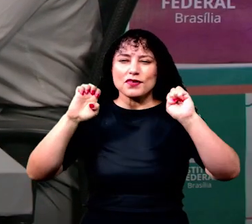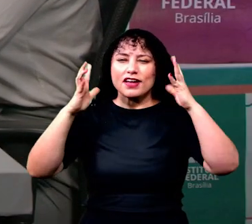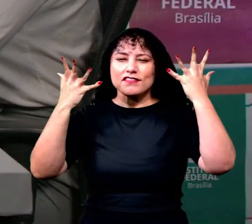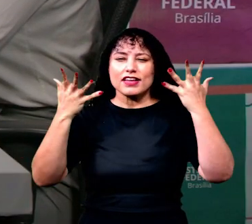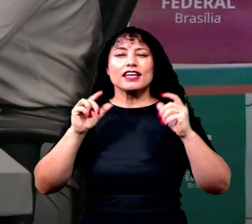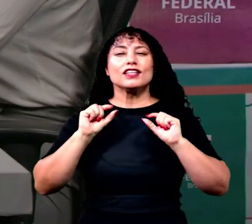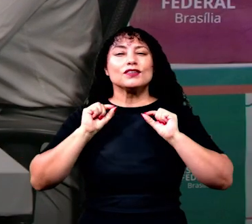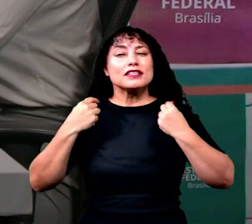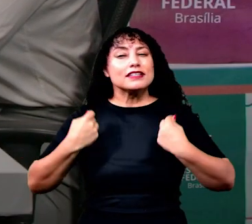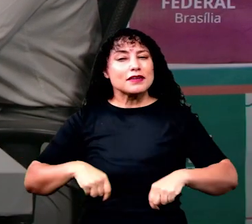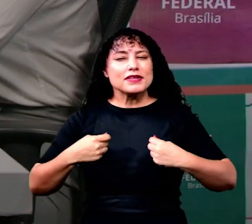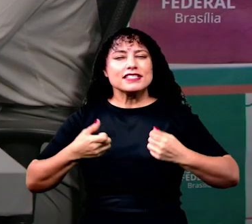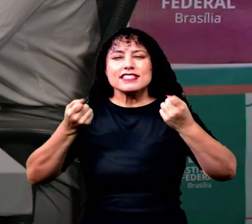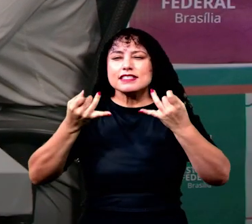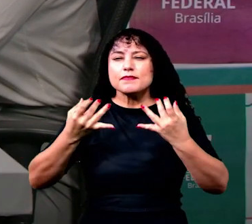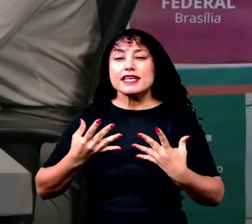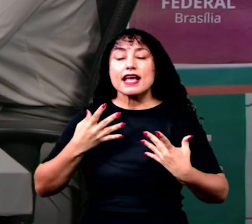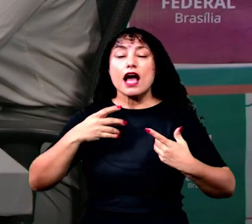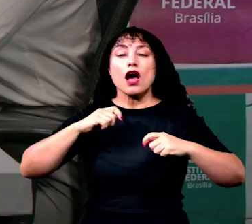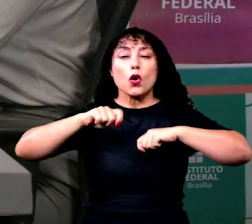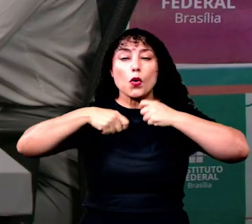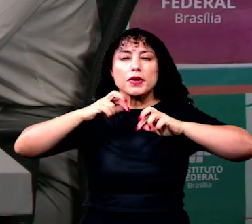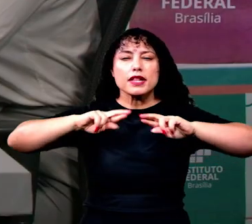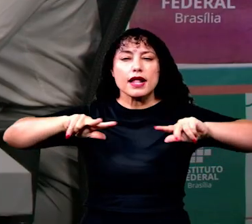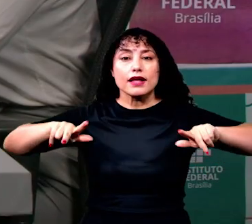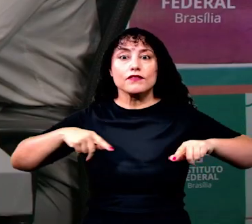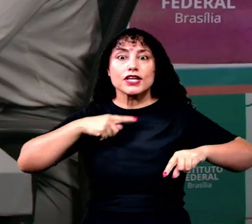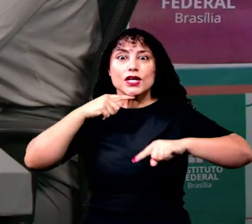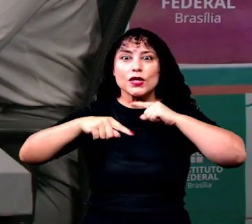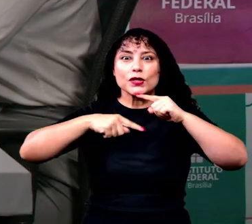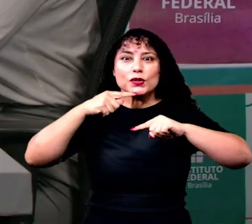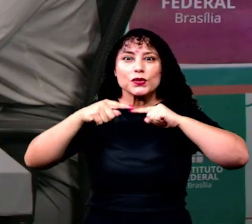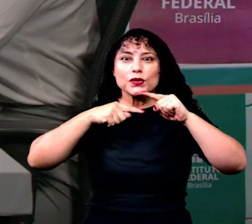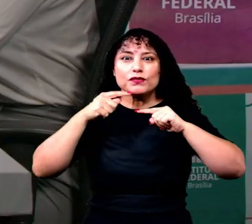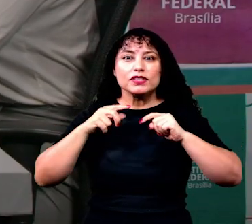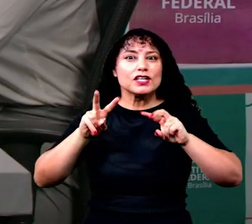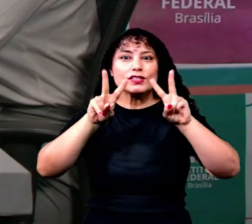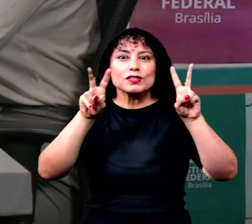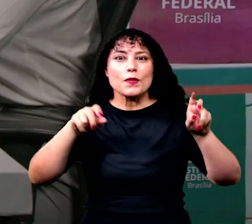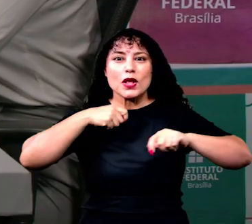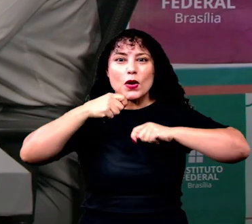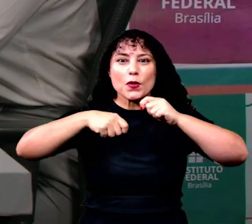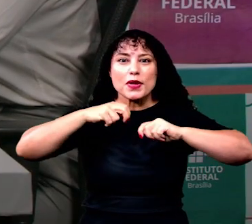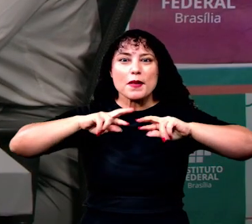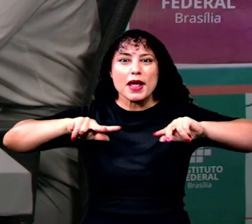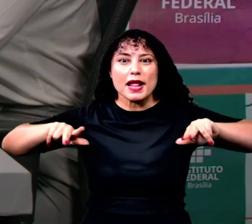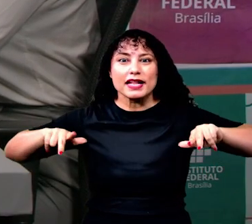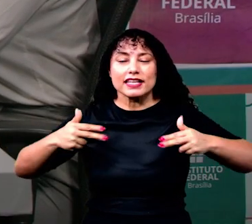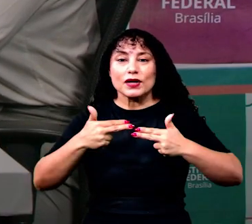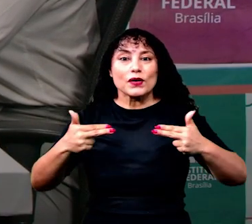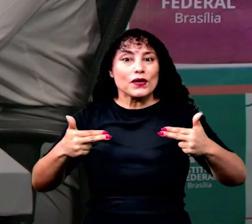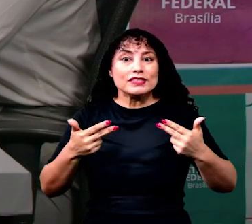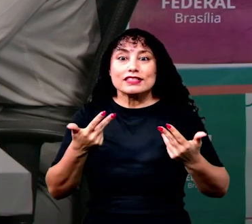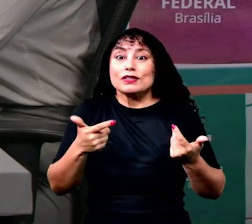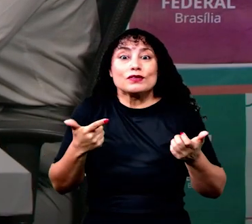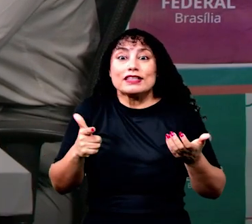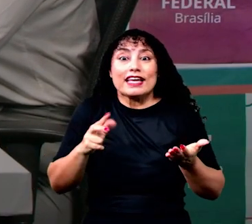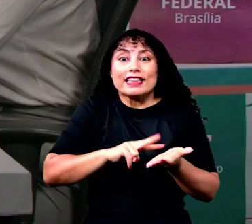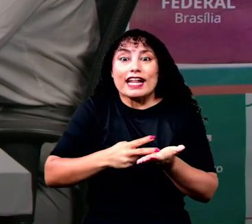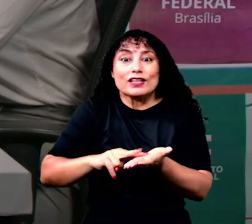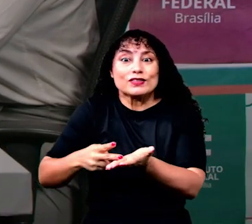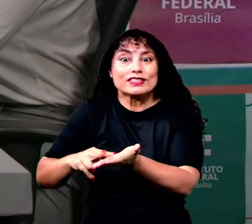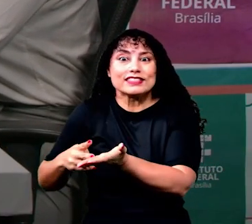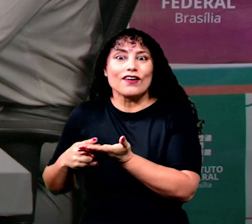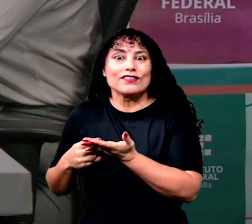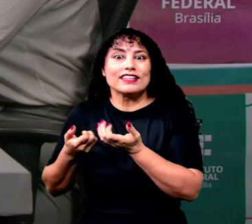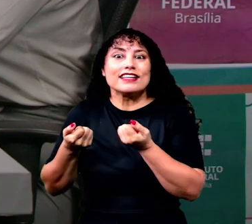evento, que era de que a gente teria que explicar a comida. Eu fiquei muito na dúvida sobre as comidas, porque tem coisa que não tem